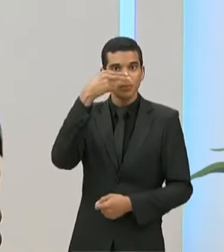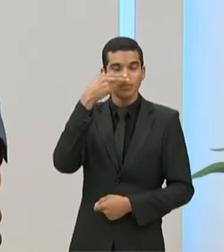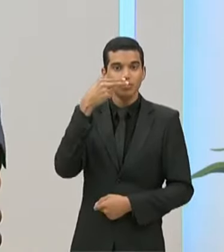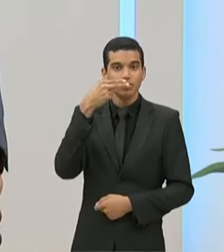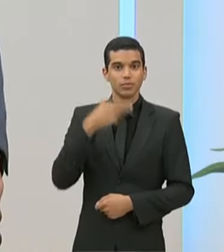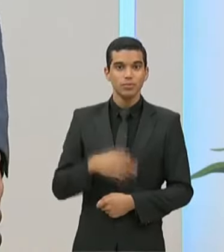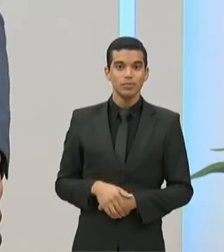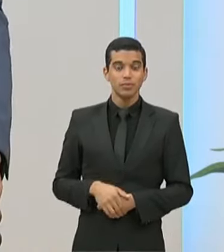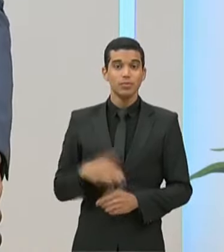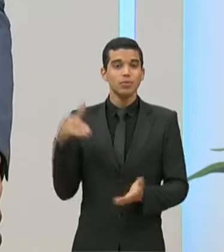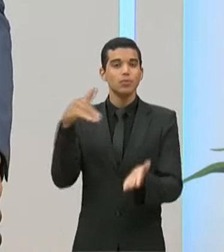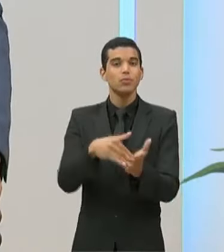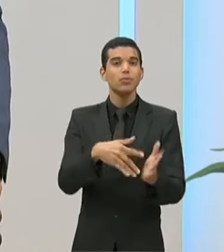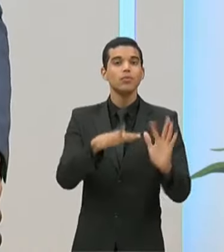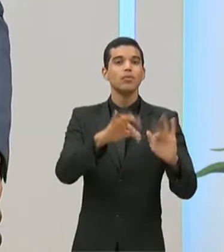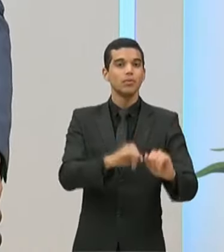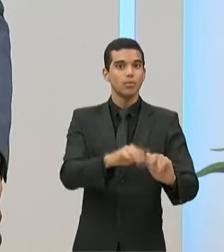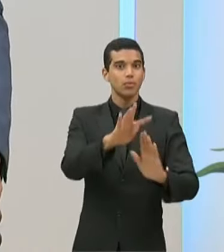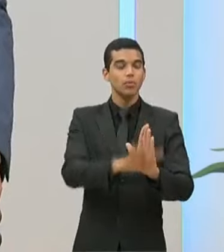ele finda dizendo: